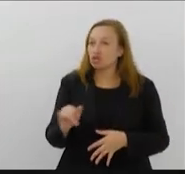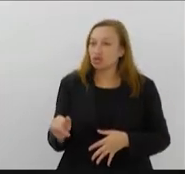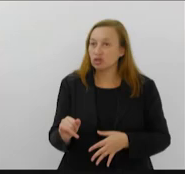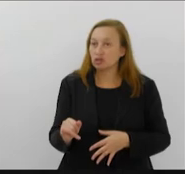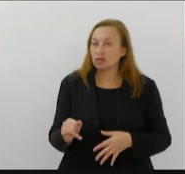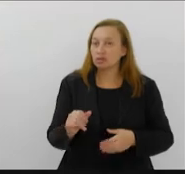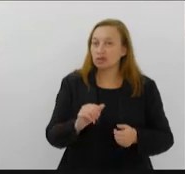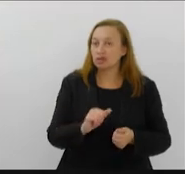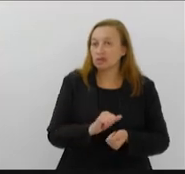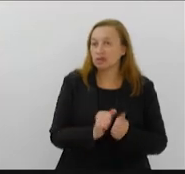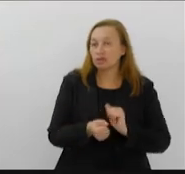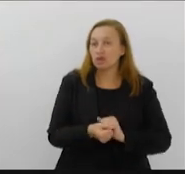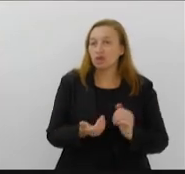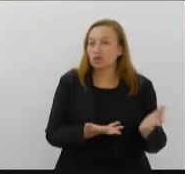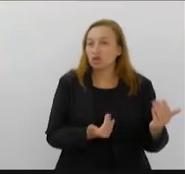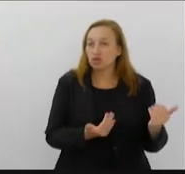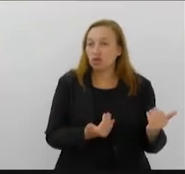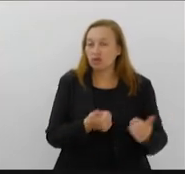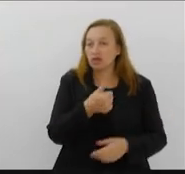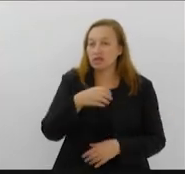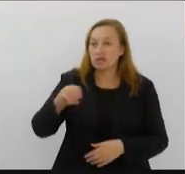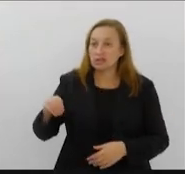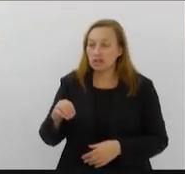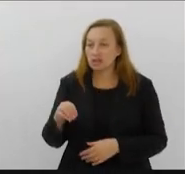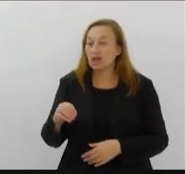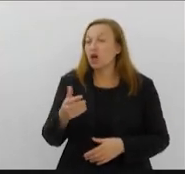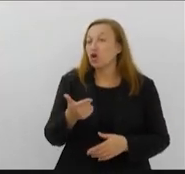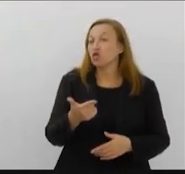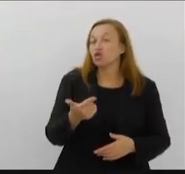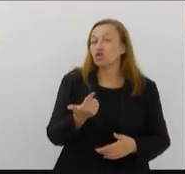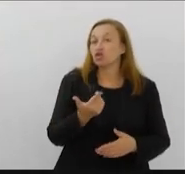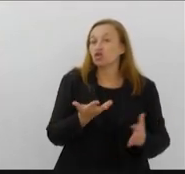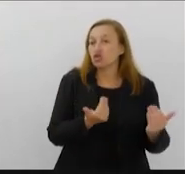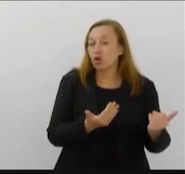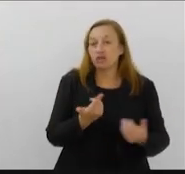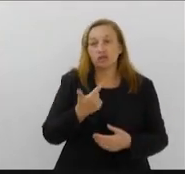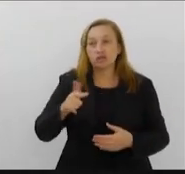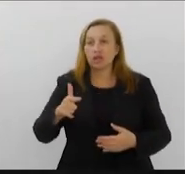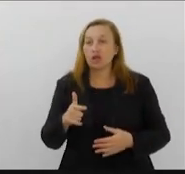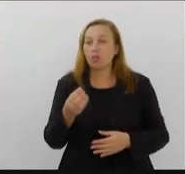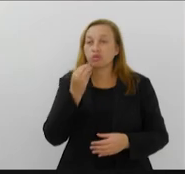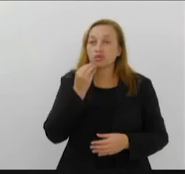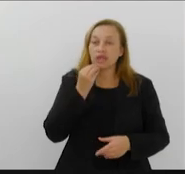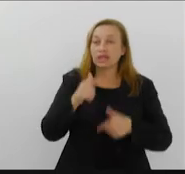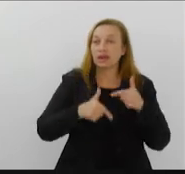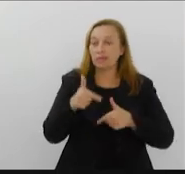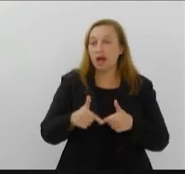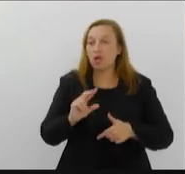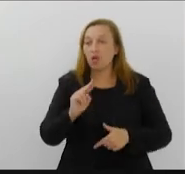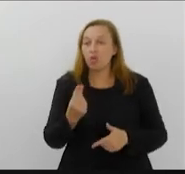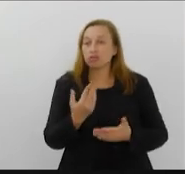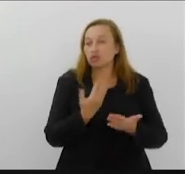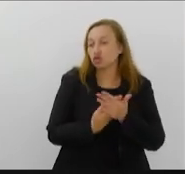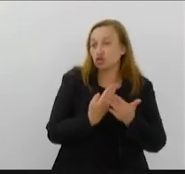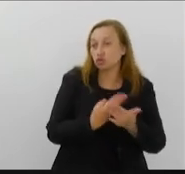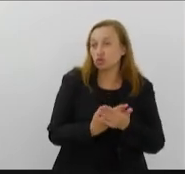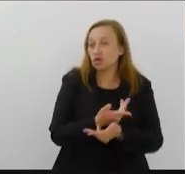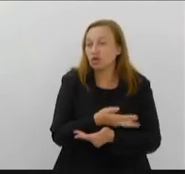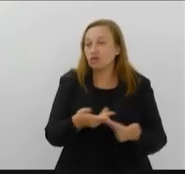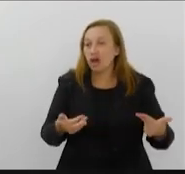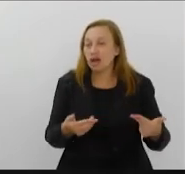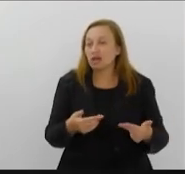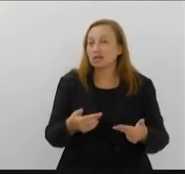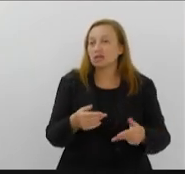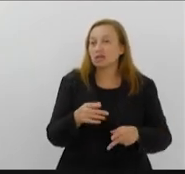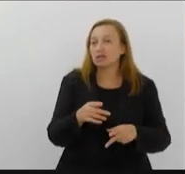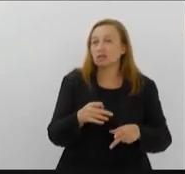mais adequada, a gente fala de jovem sem senha, que é jovem sem oportunidade de trabalho, sem oportunidade de estudo, que chega às dezenas de milhões de